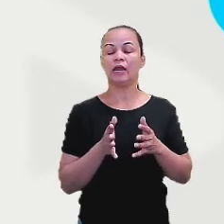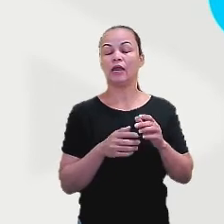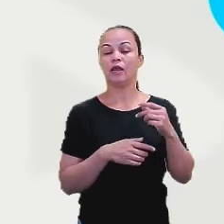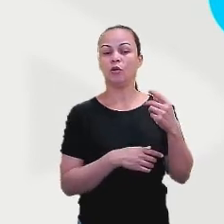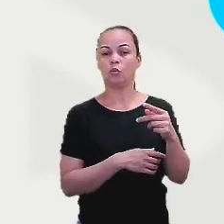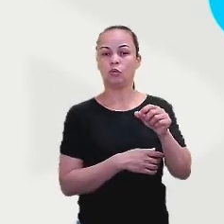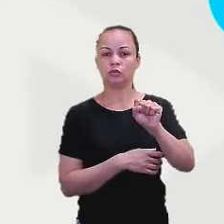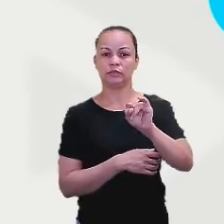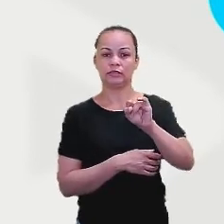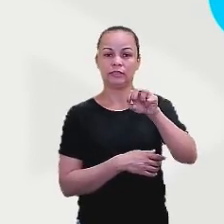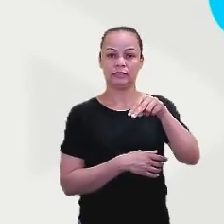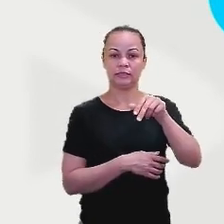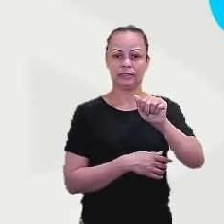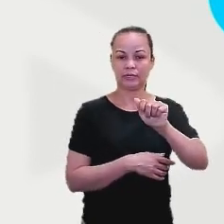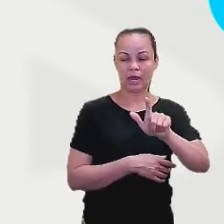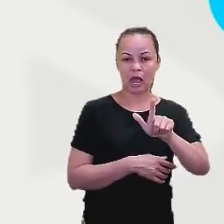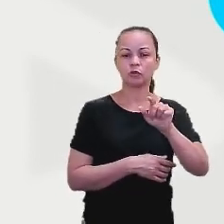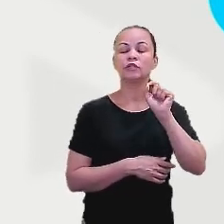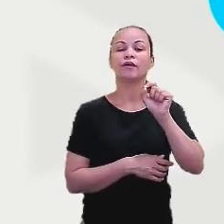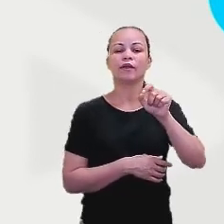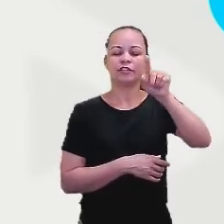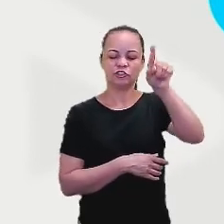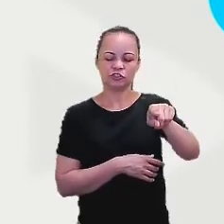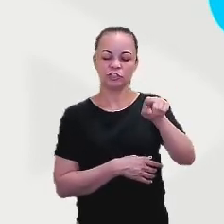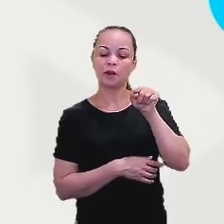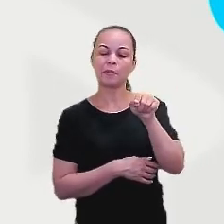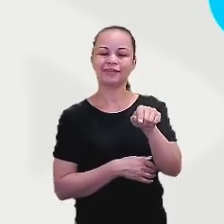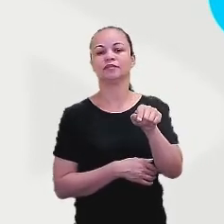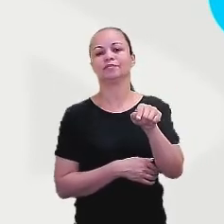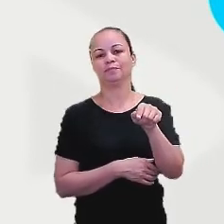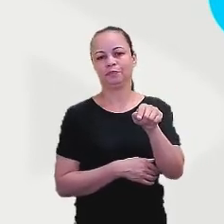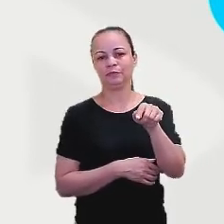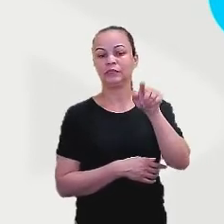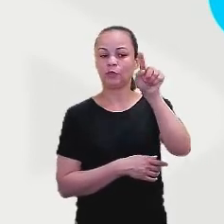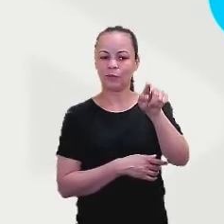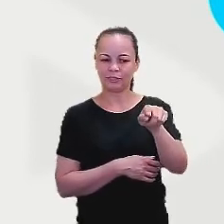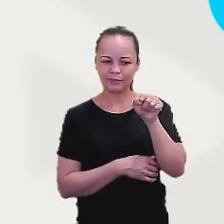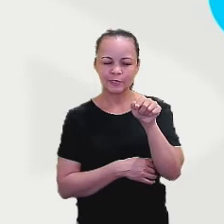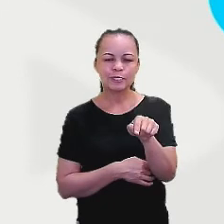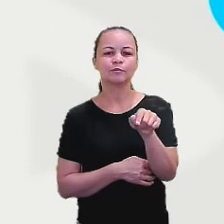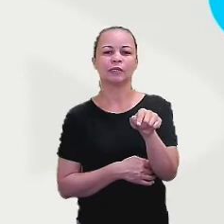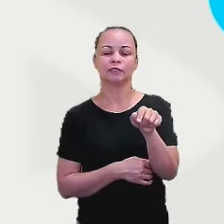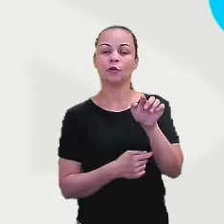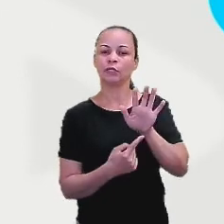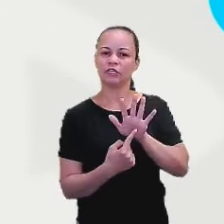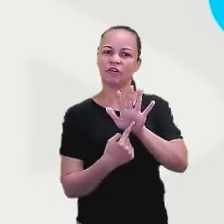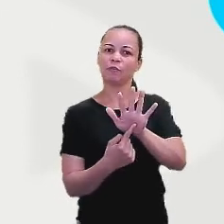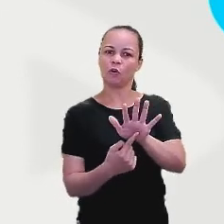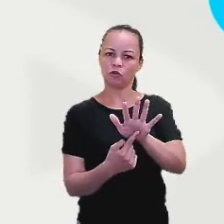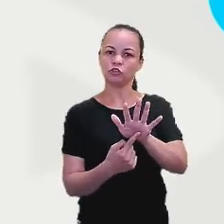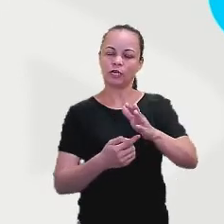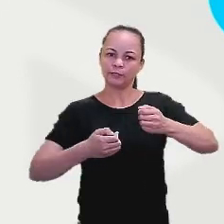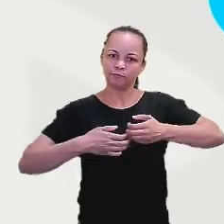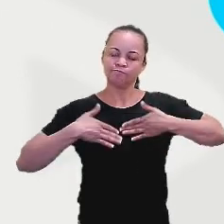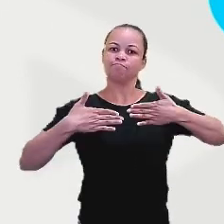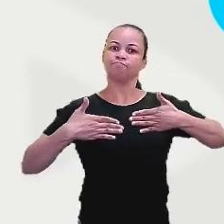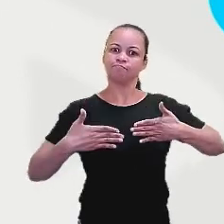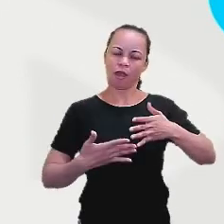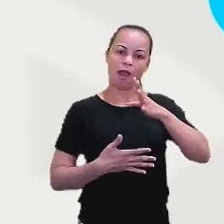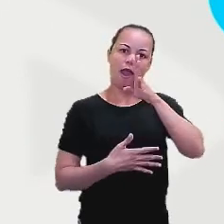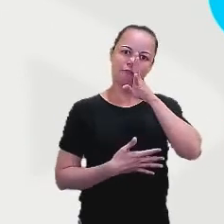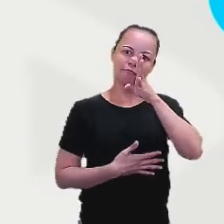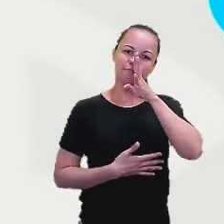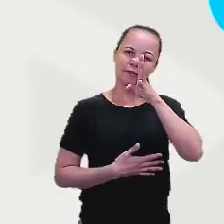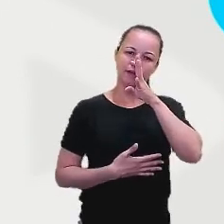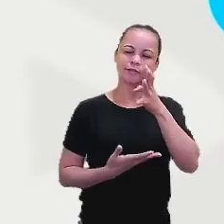sinal de exclamação. Né, pessoal? Então, a exclamação é que vai me permitir essa admiração,